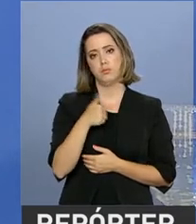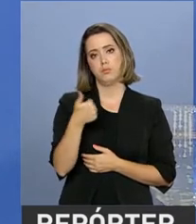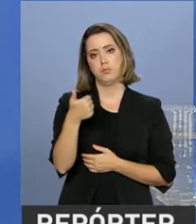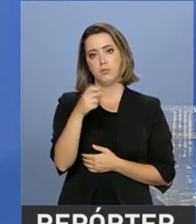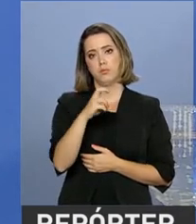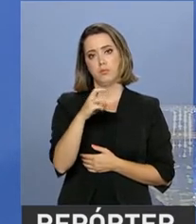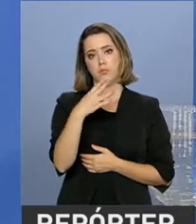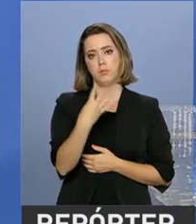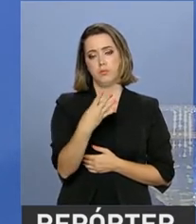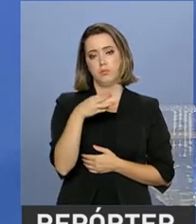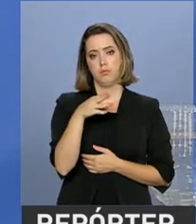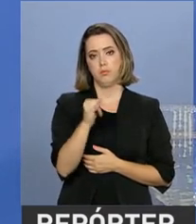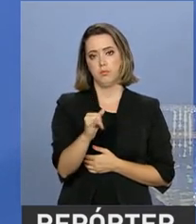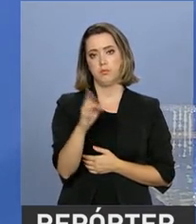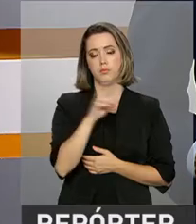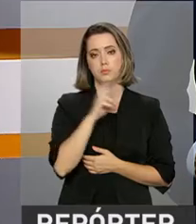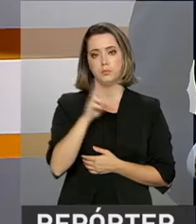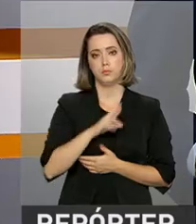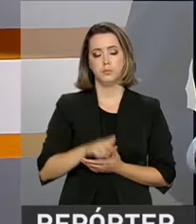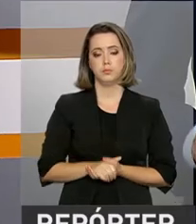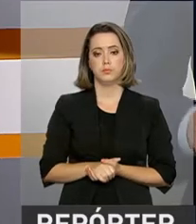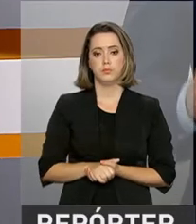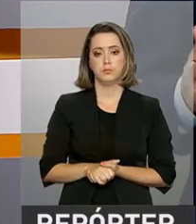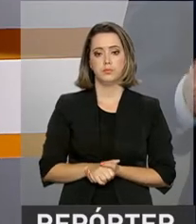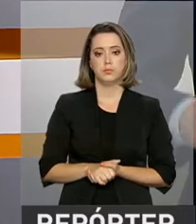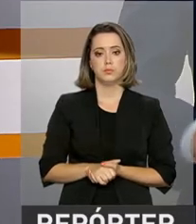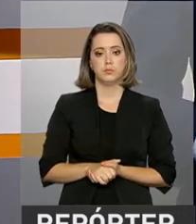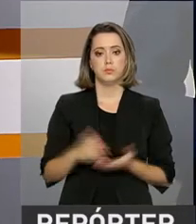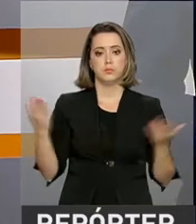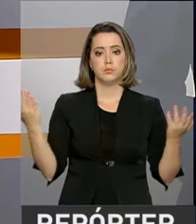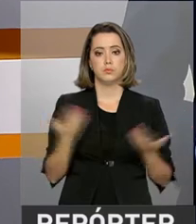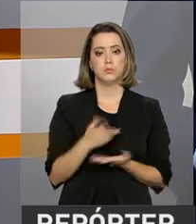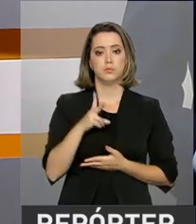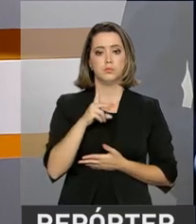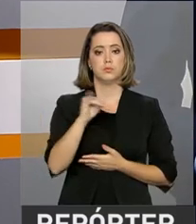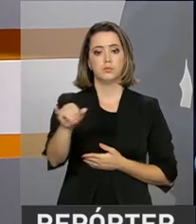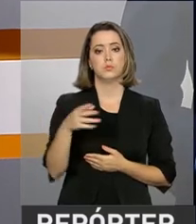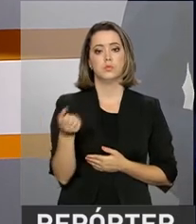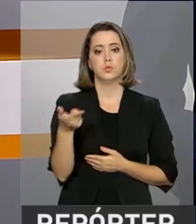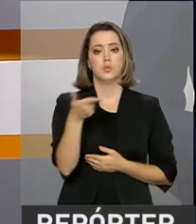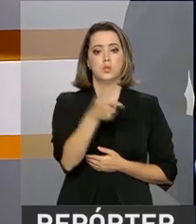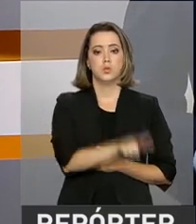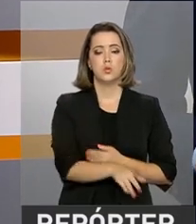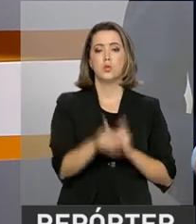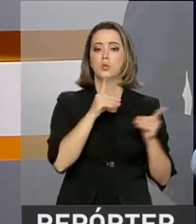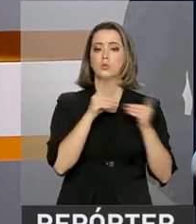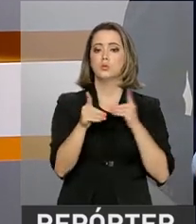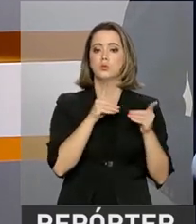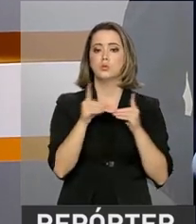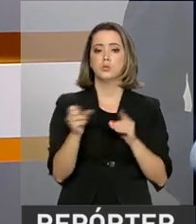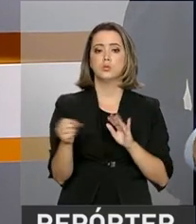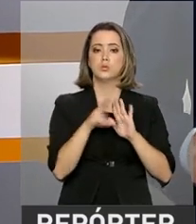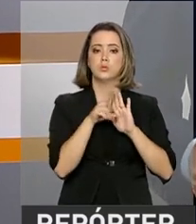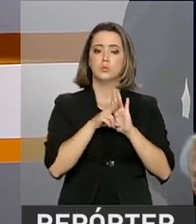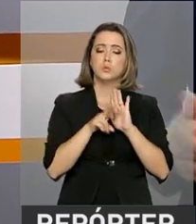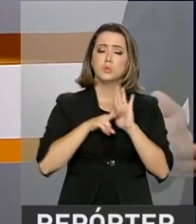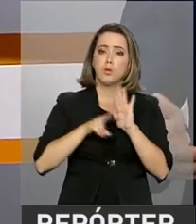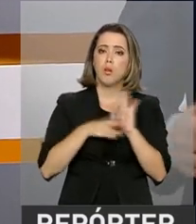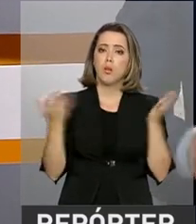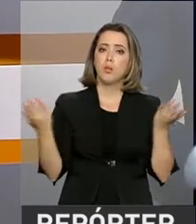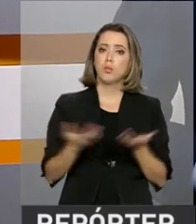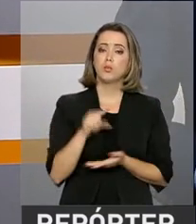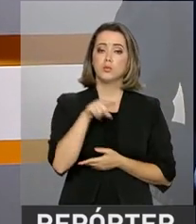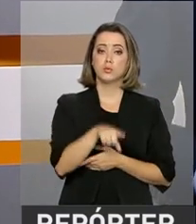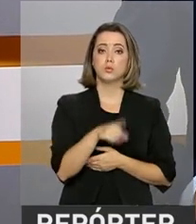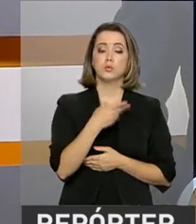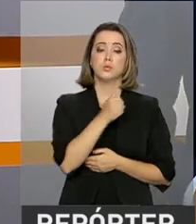54 bilhões de reais e hoje foi dia de mais um debate sobre a reforma da previdência desta vez no